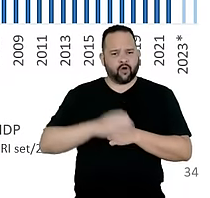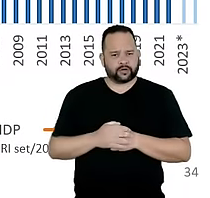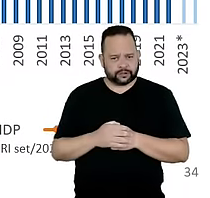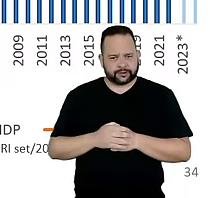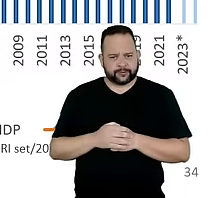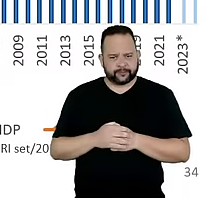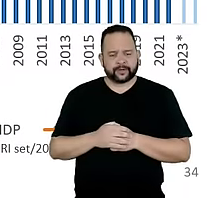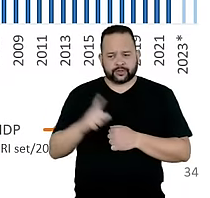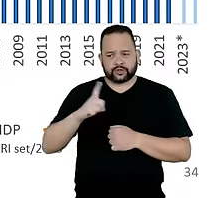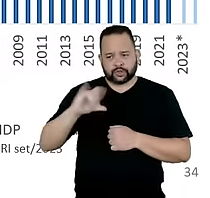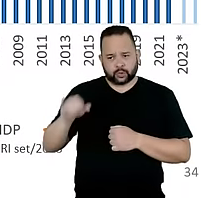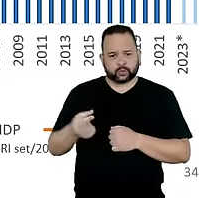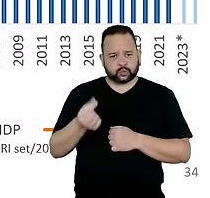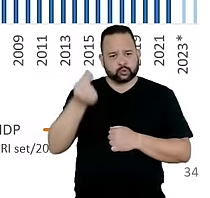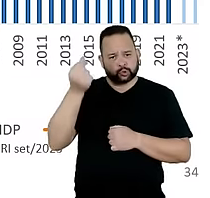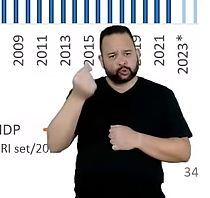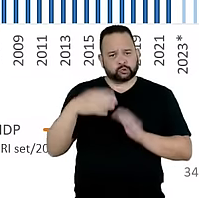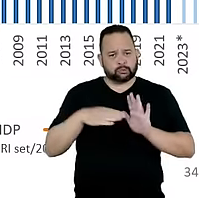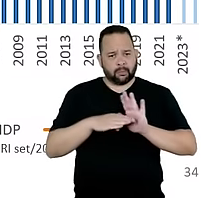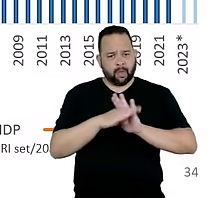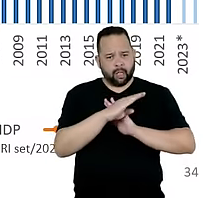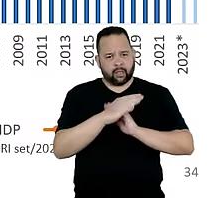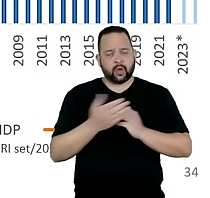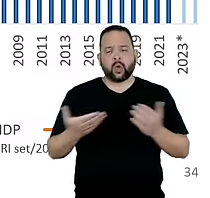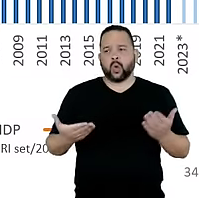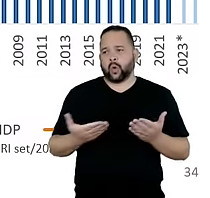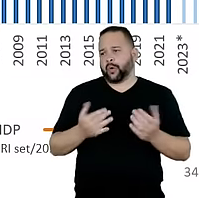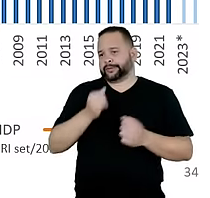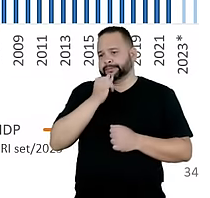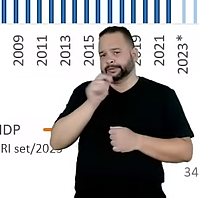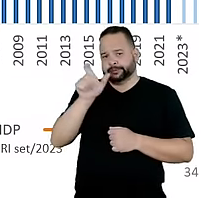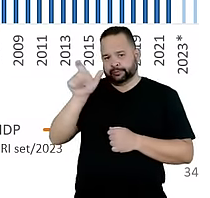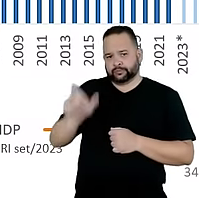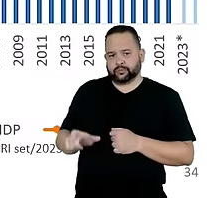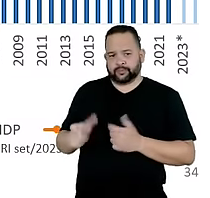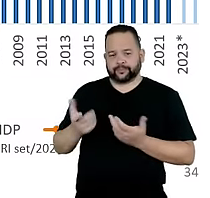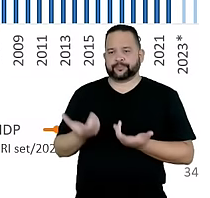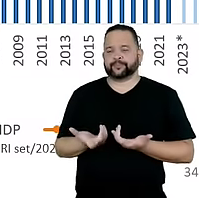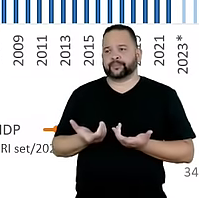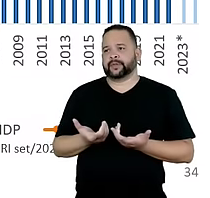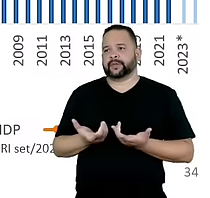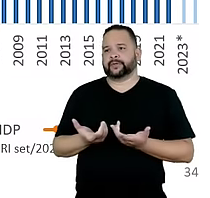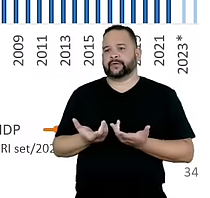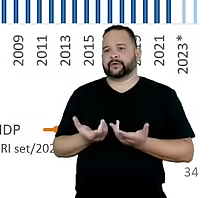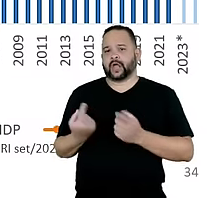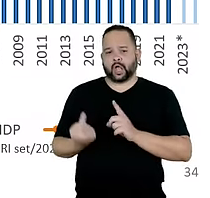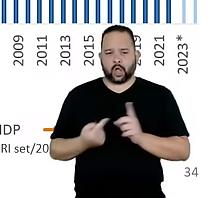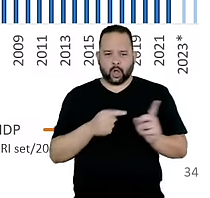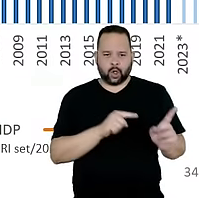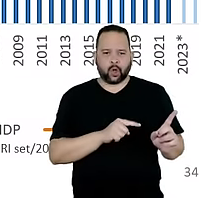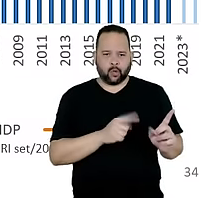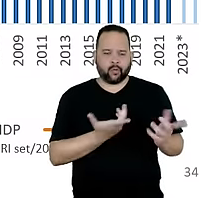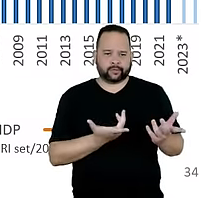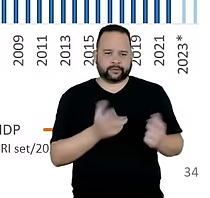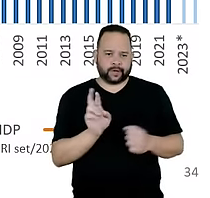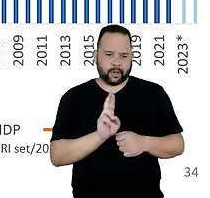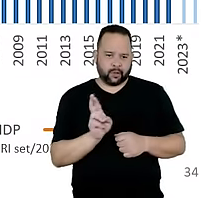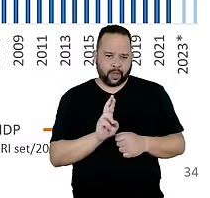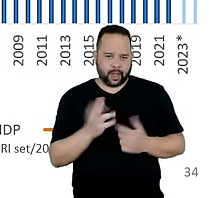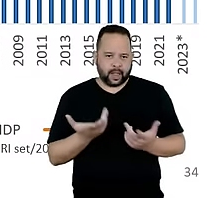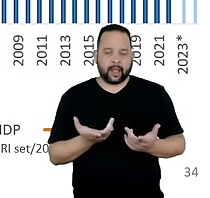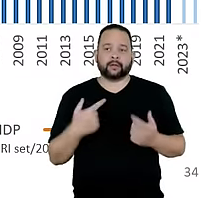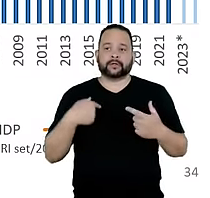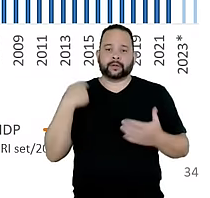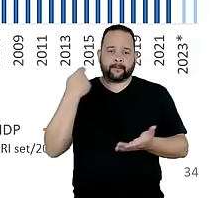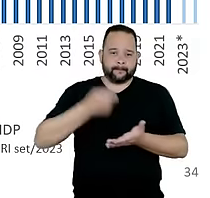Eh hoje né alguém que quer ficar posicionado no sentido contrário ao real tem que pagar o carregamento e ainda tem um fluxo grande de